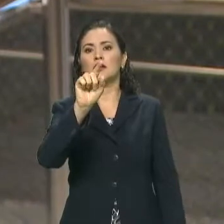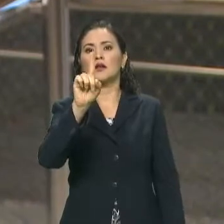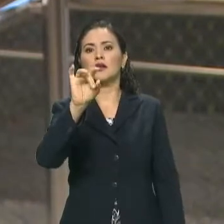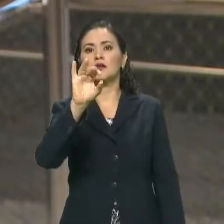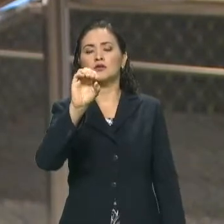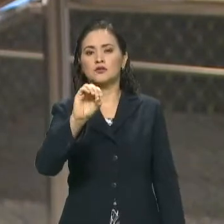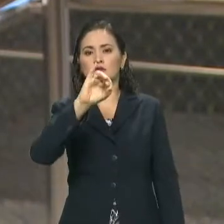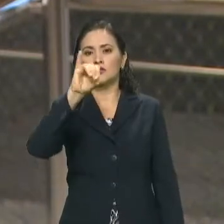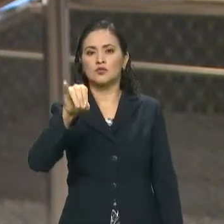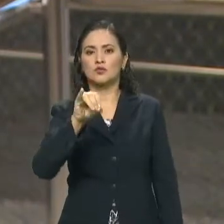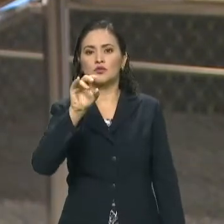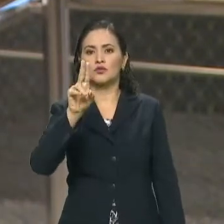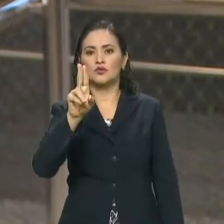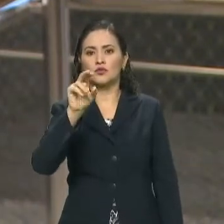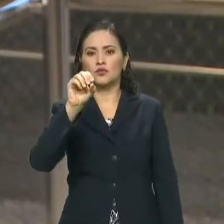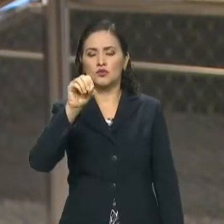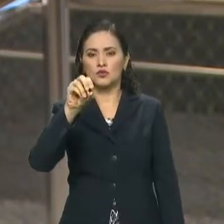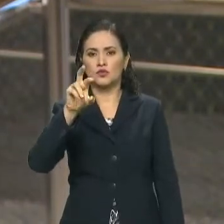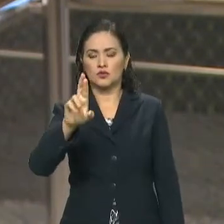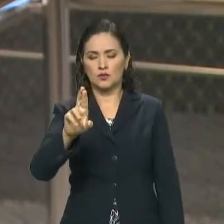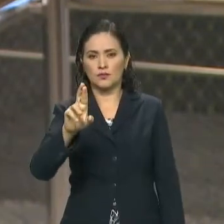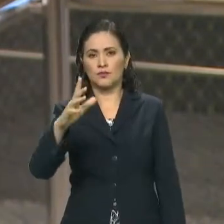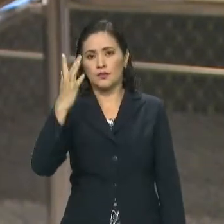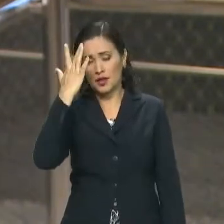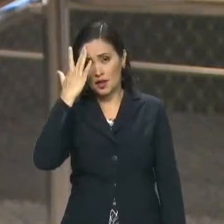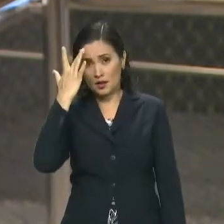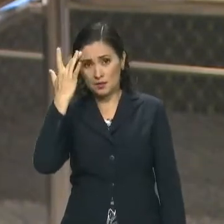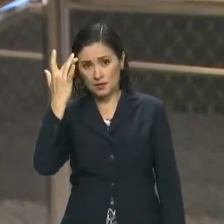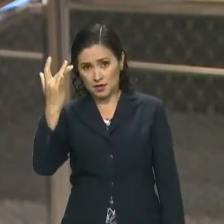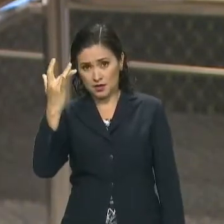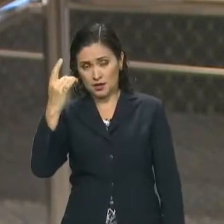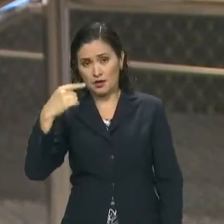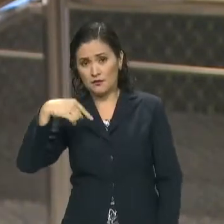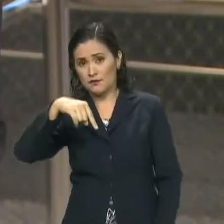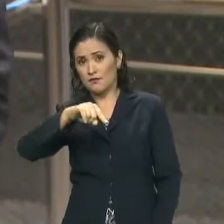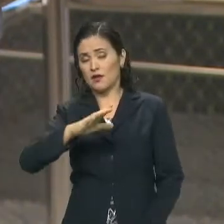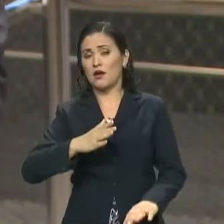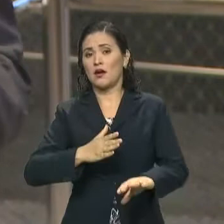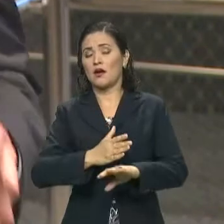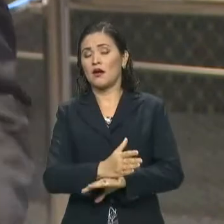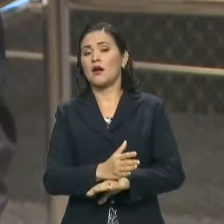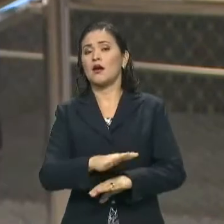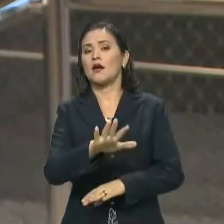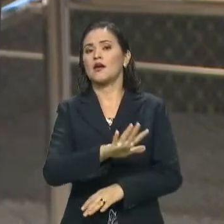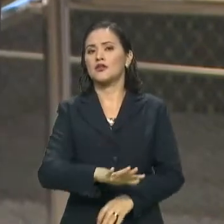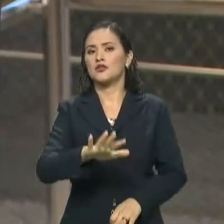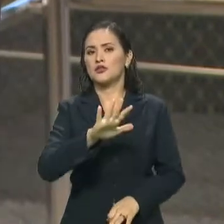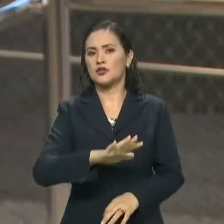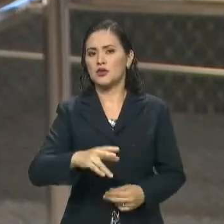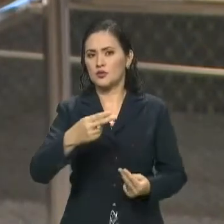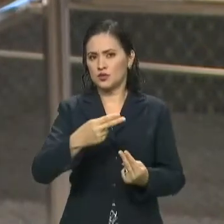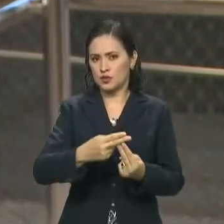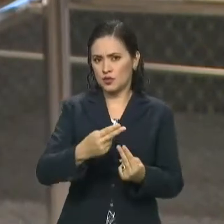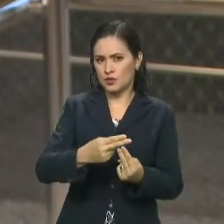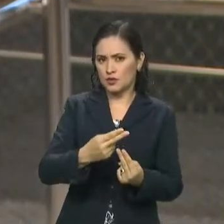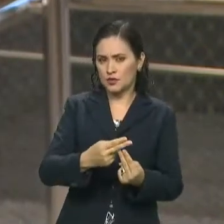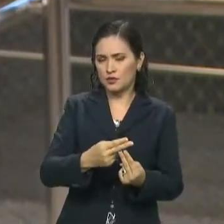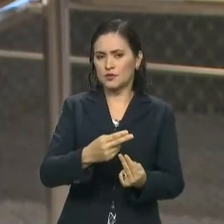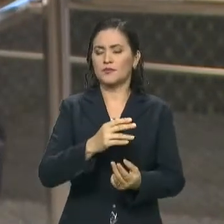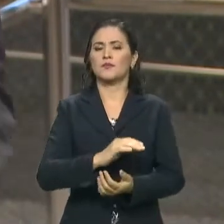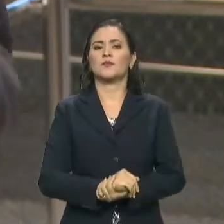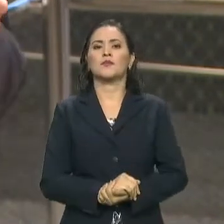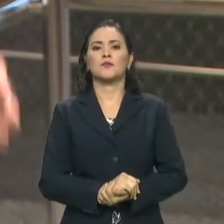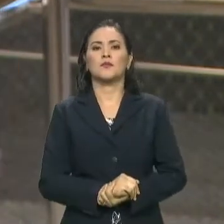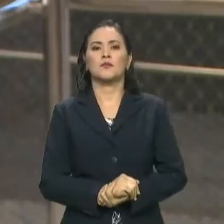amanhã estará, e quinta-feira, na região tocantina, sedimentando as